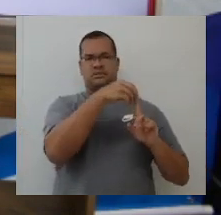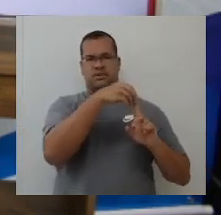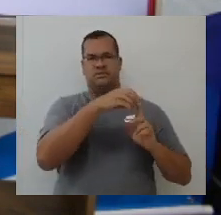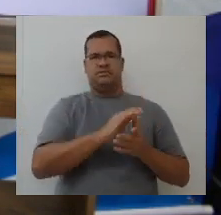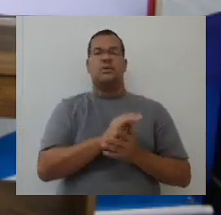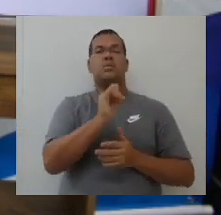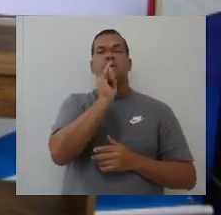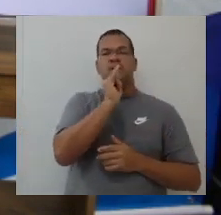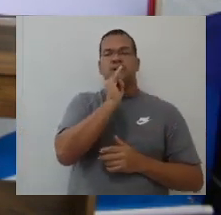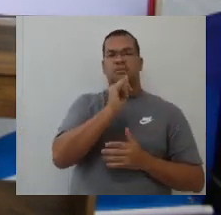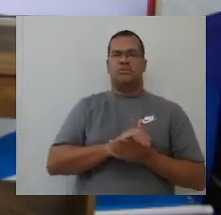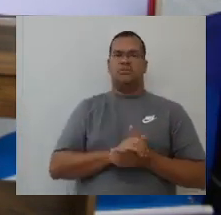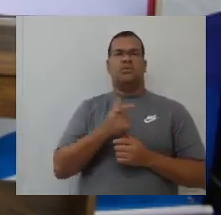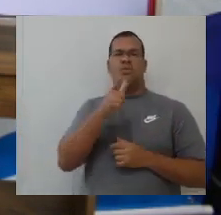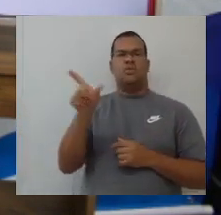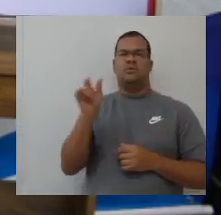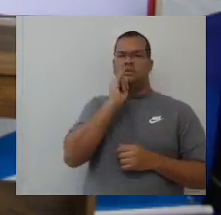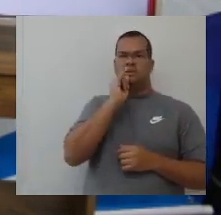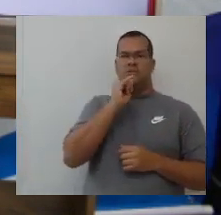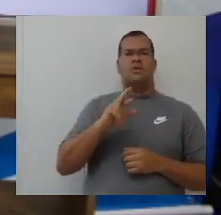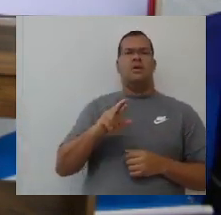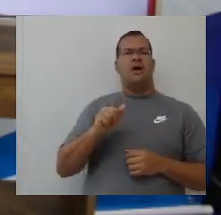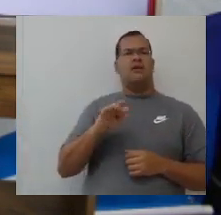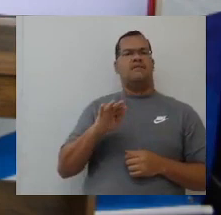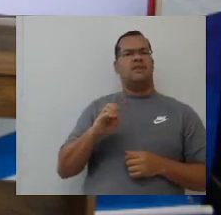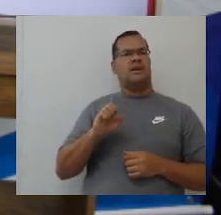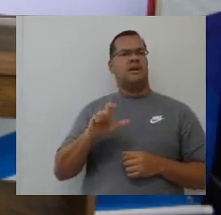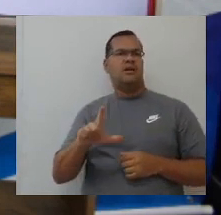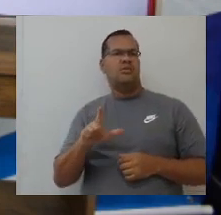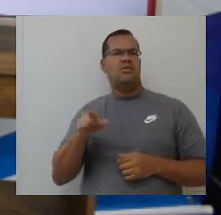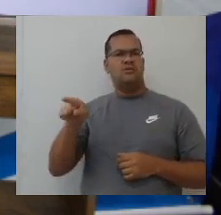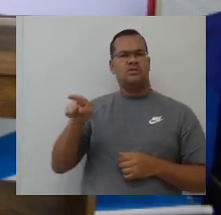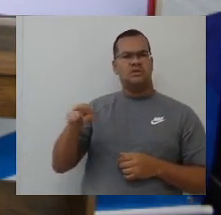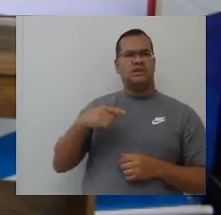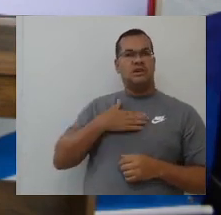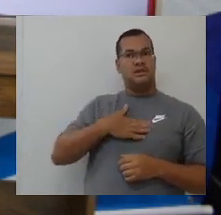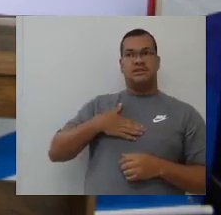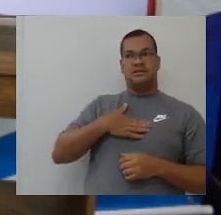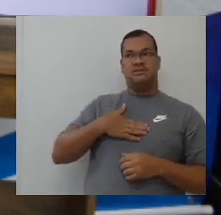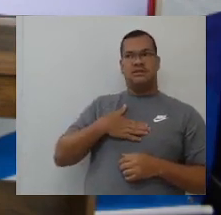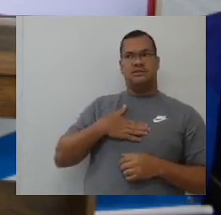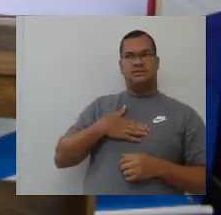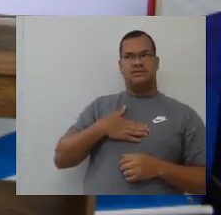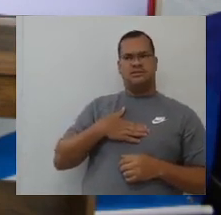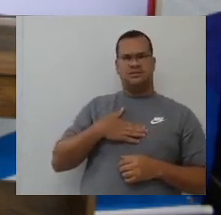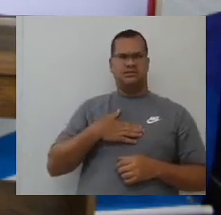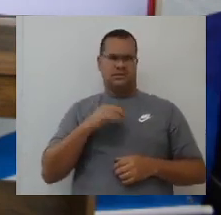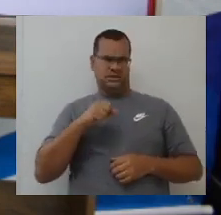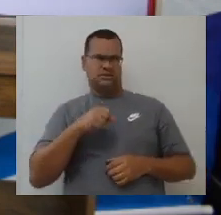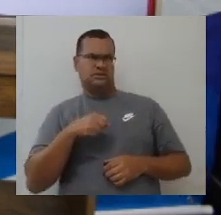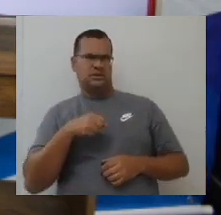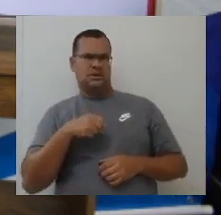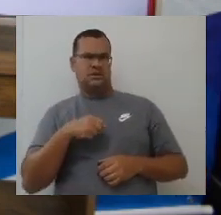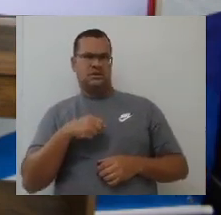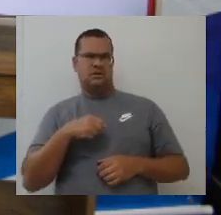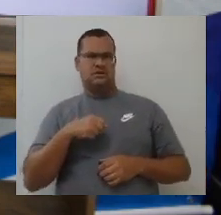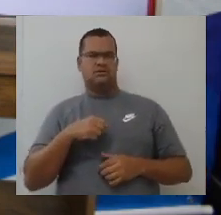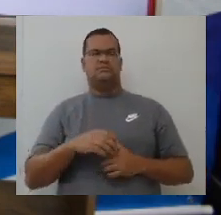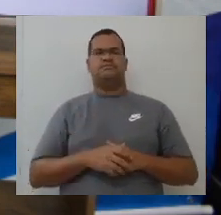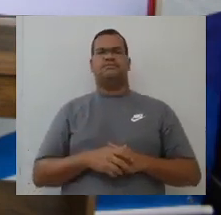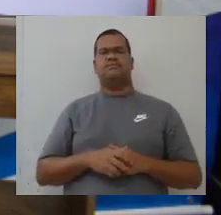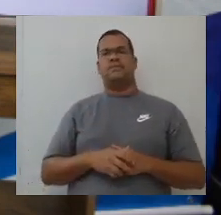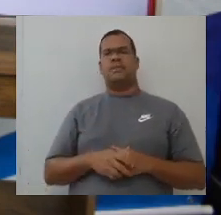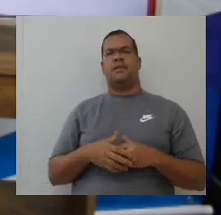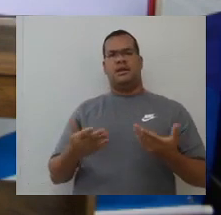dar um exemplo? Um outro exemplo. Rafael, você está feliz, não está? Quem é o sujeito da oração? Rafael,